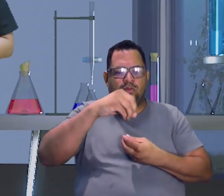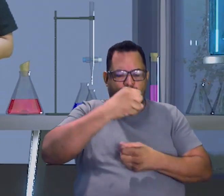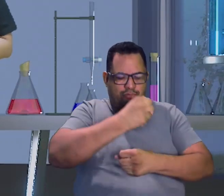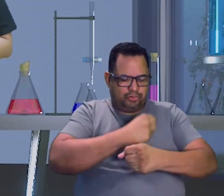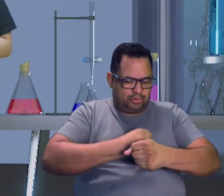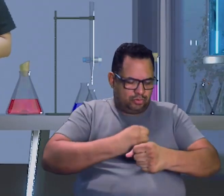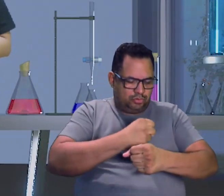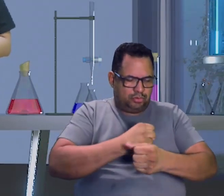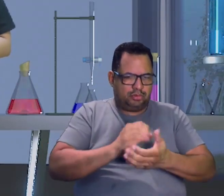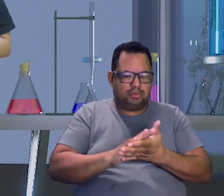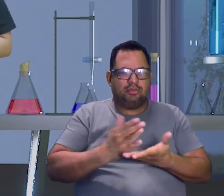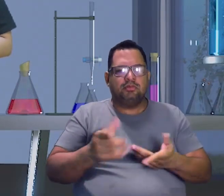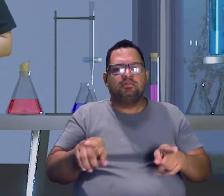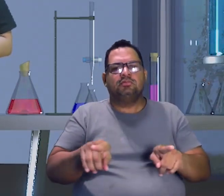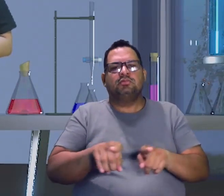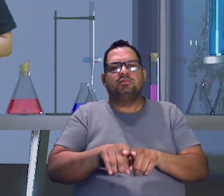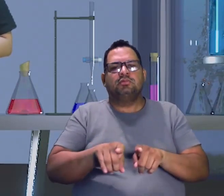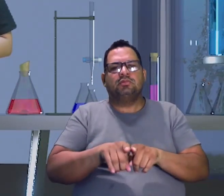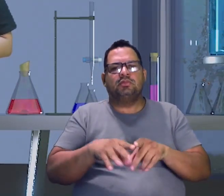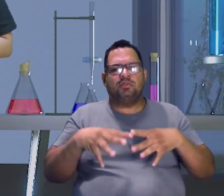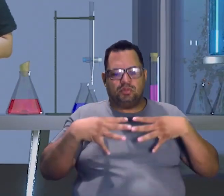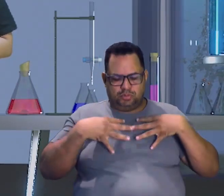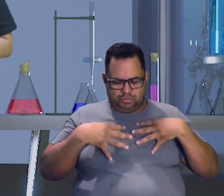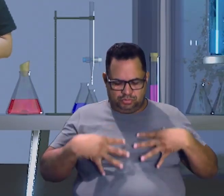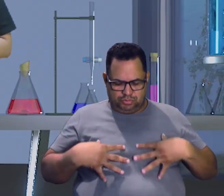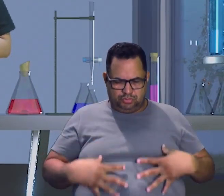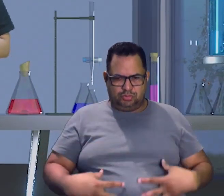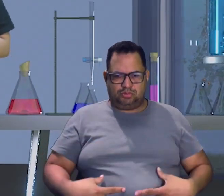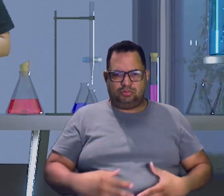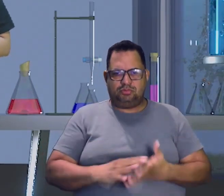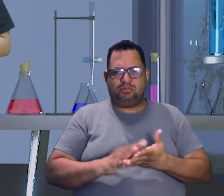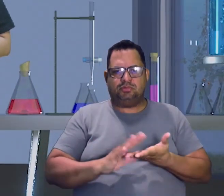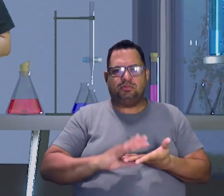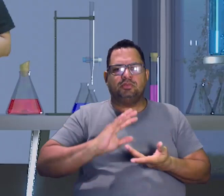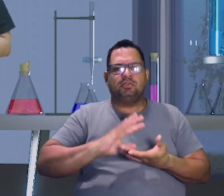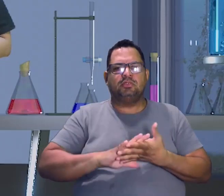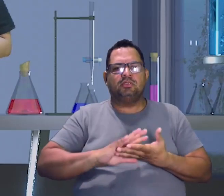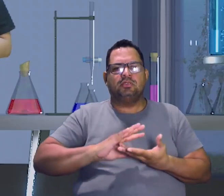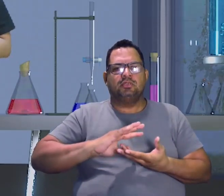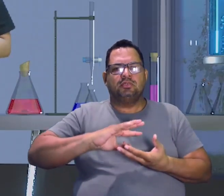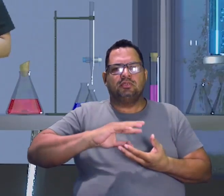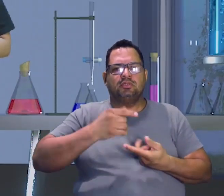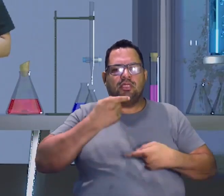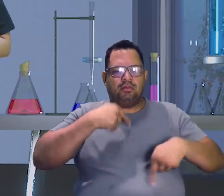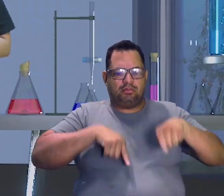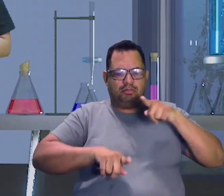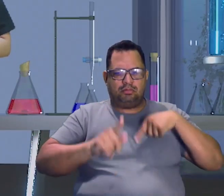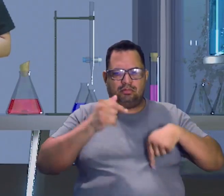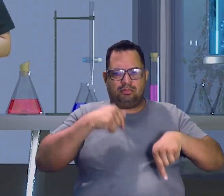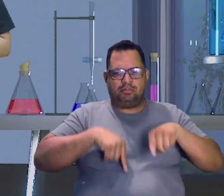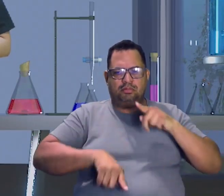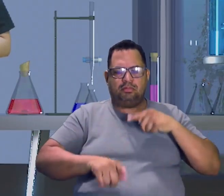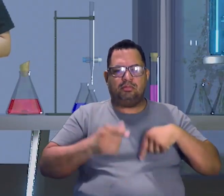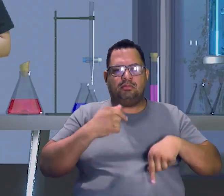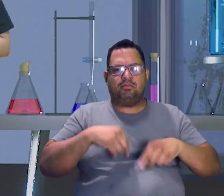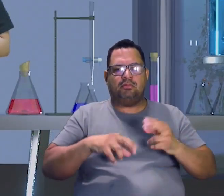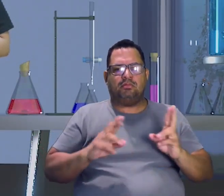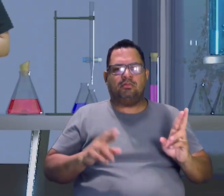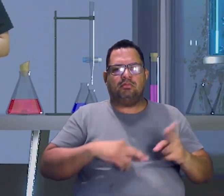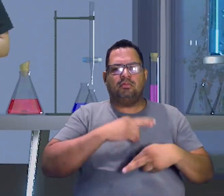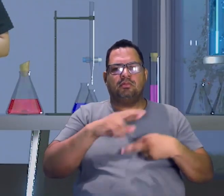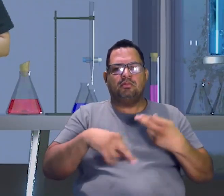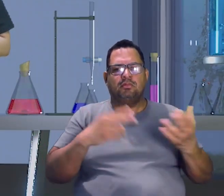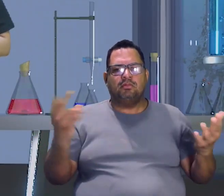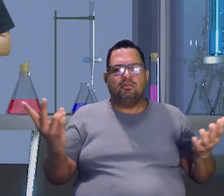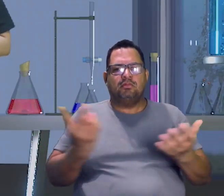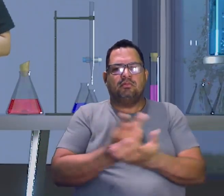de química. E até no nosso organismo, que nós temos exatamente o metabolismo, que são reações que acontecem a todo momento, tá